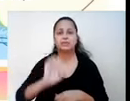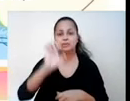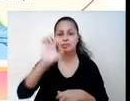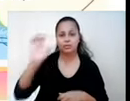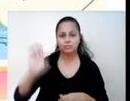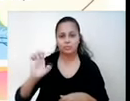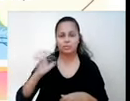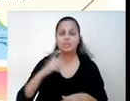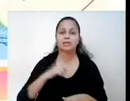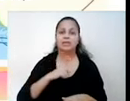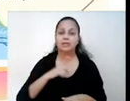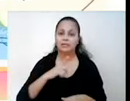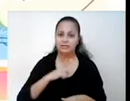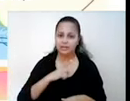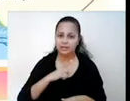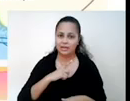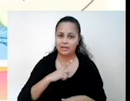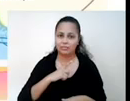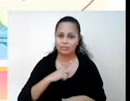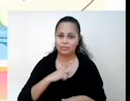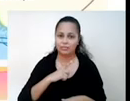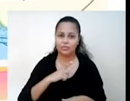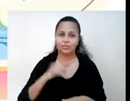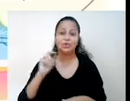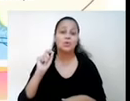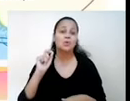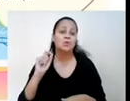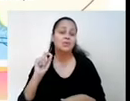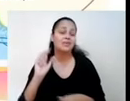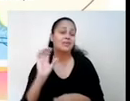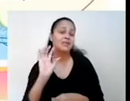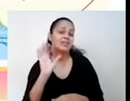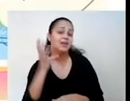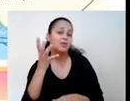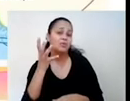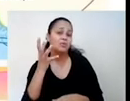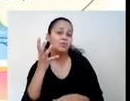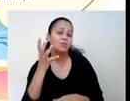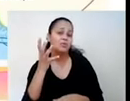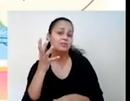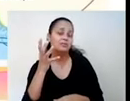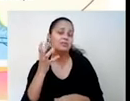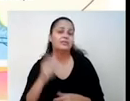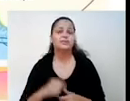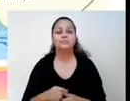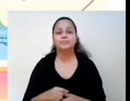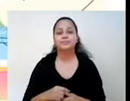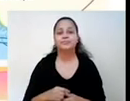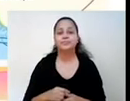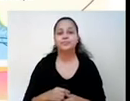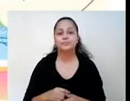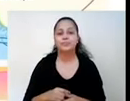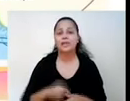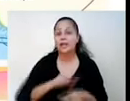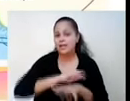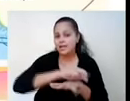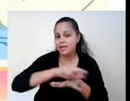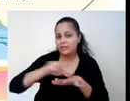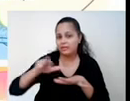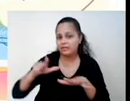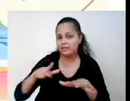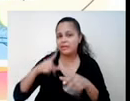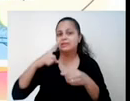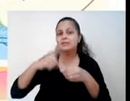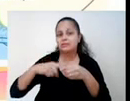gente tem aqui um retrato do que foi esse renascimento comercial, né? E as várias